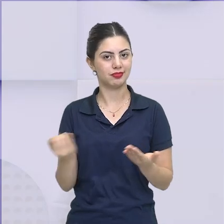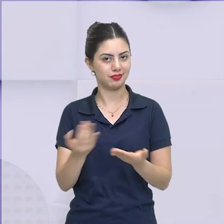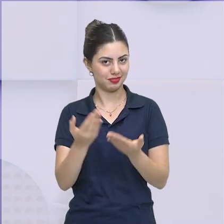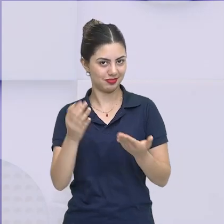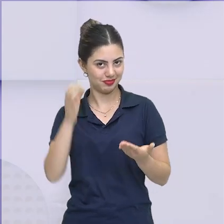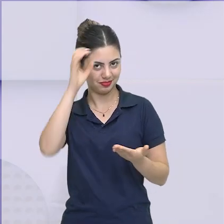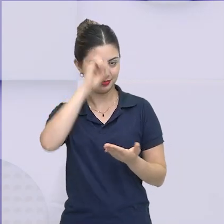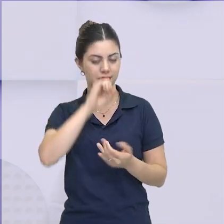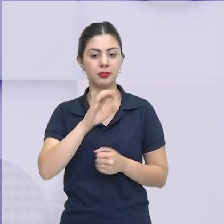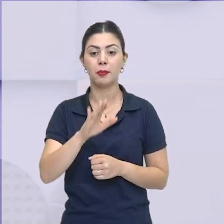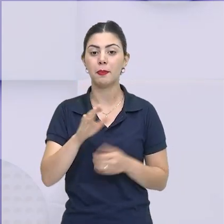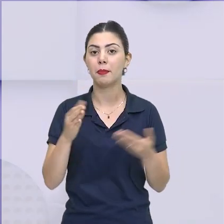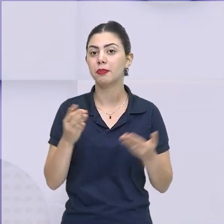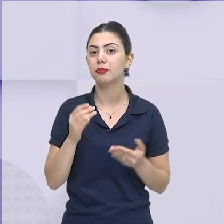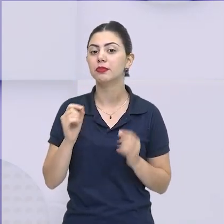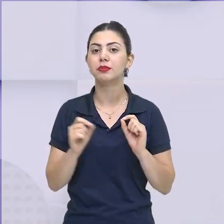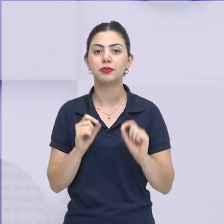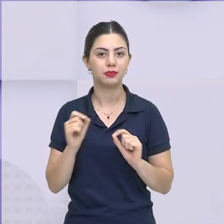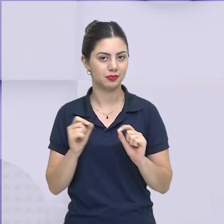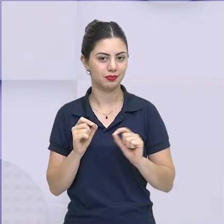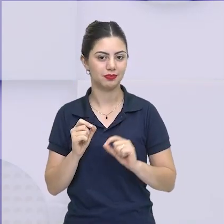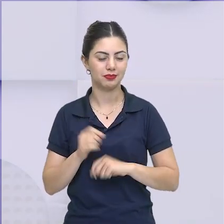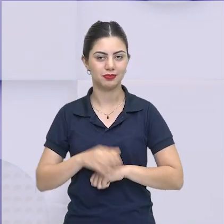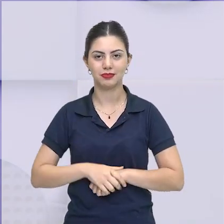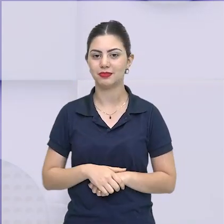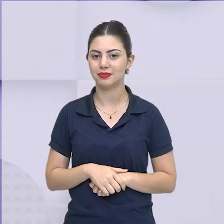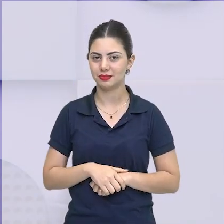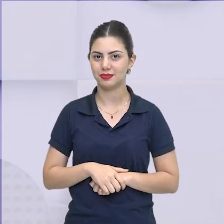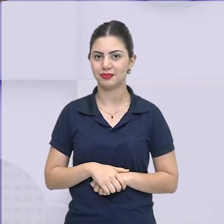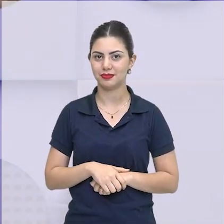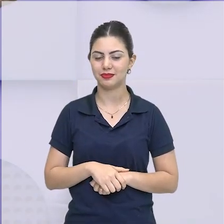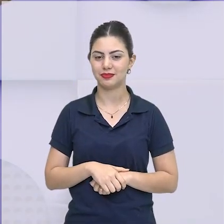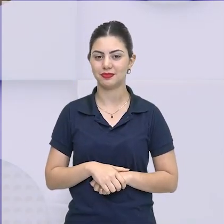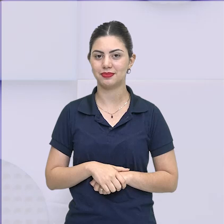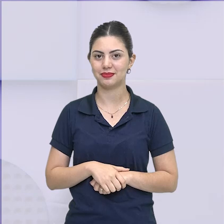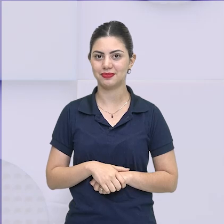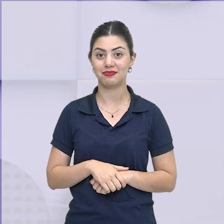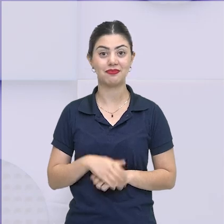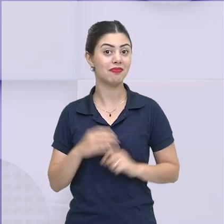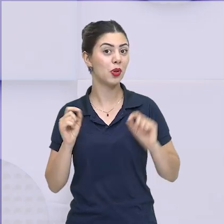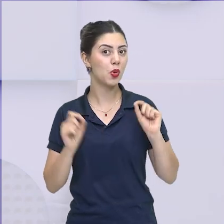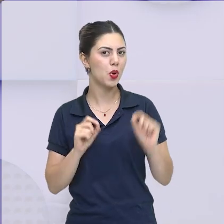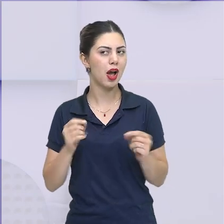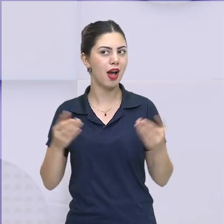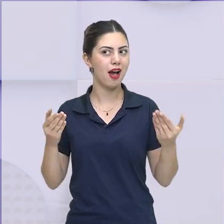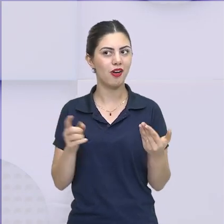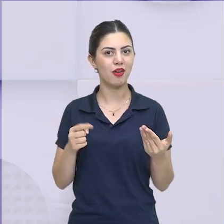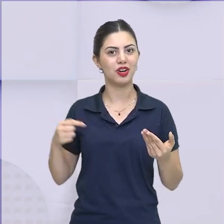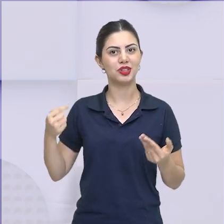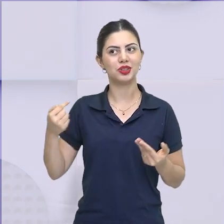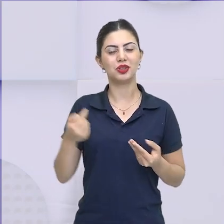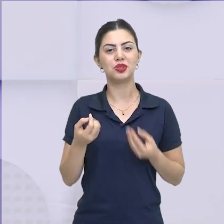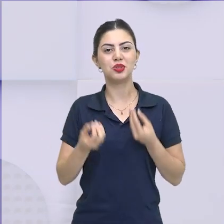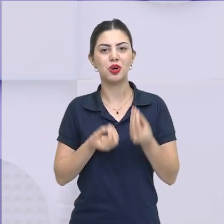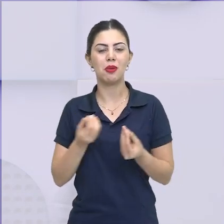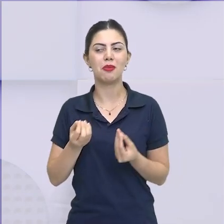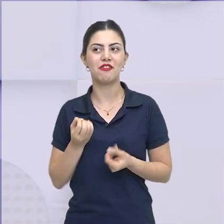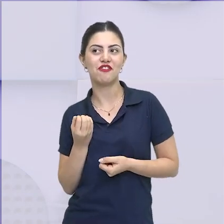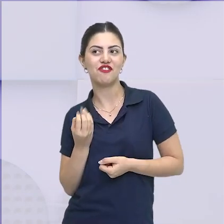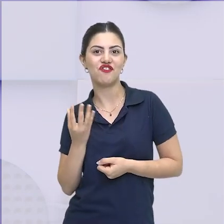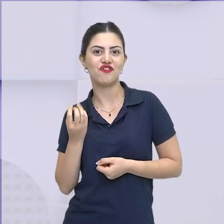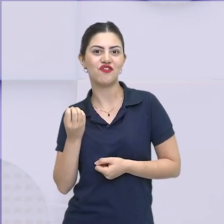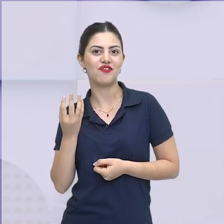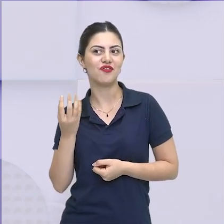Agora, eu quero te convidar, meu caro aluno, vamos fazer agora um passeio bem panorâmico, bem